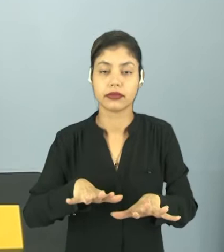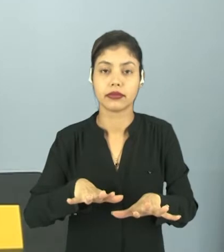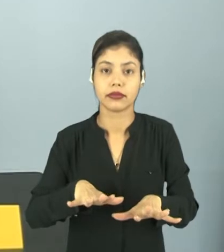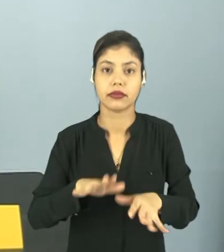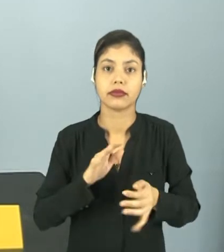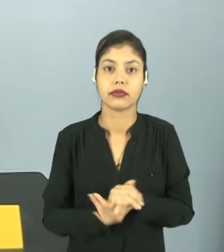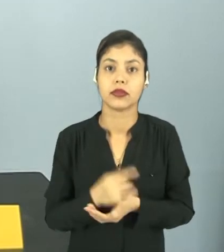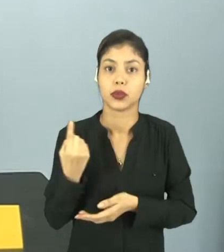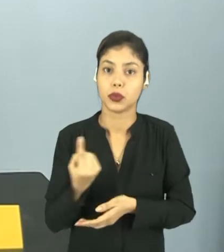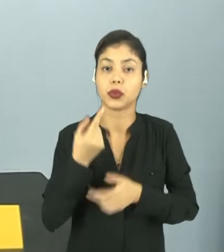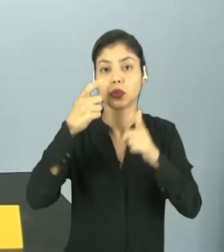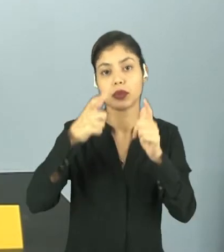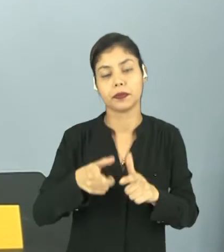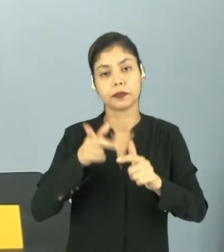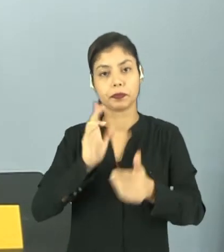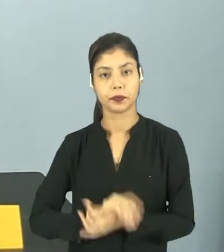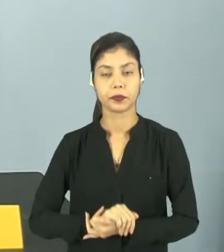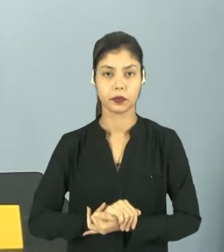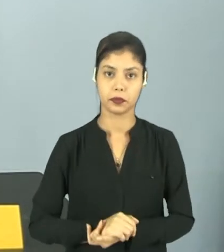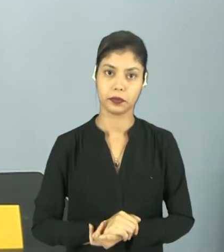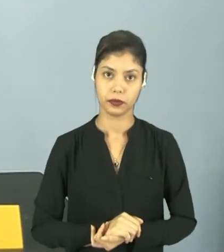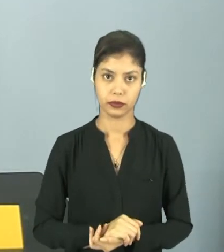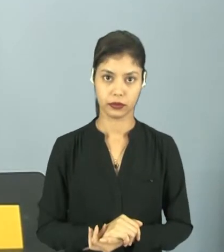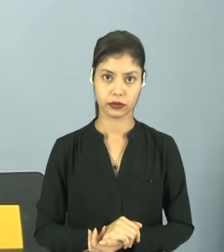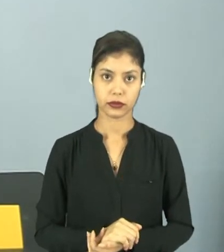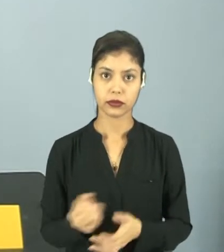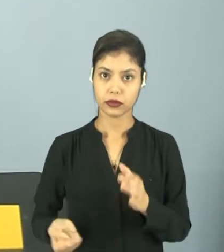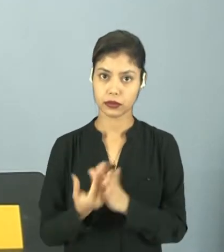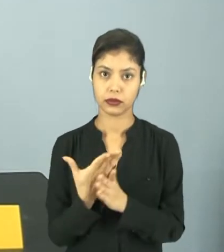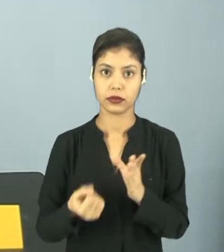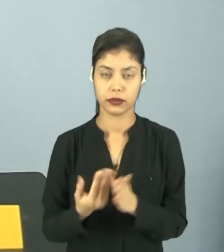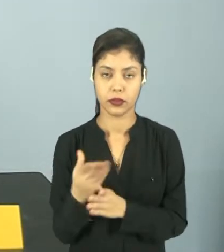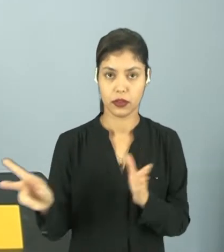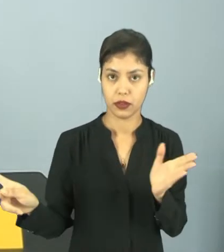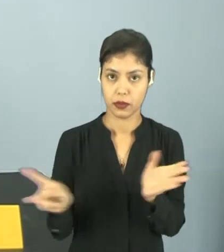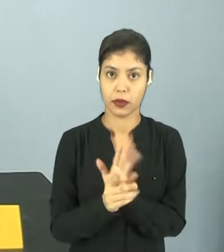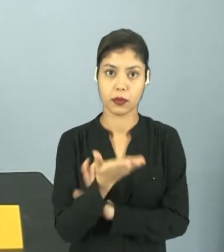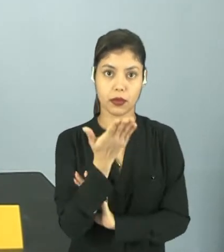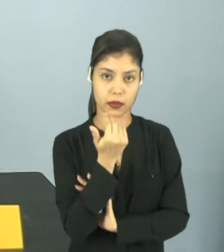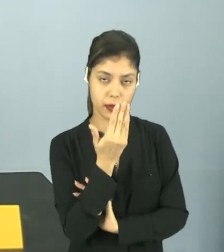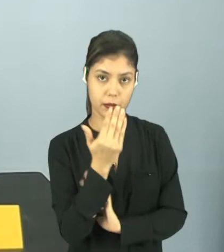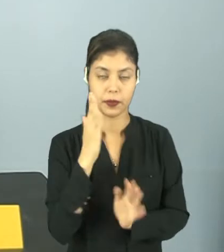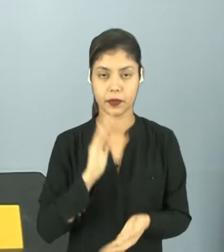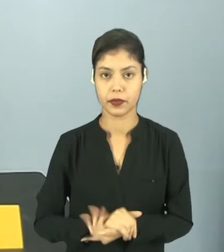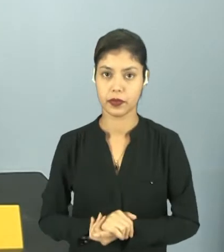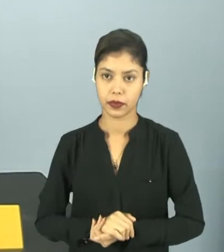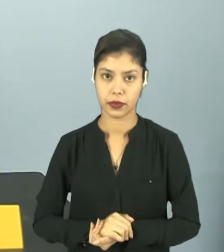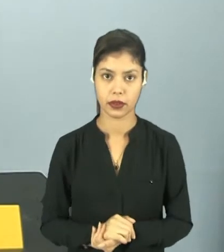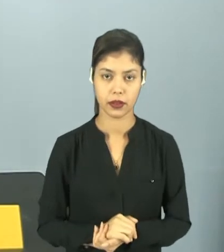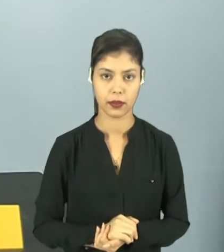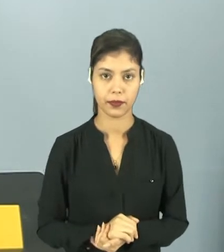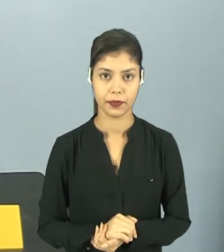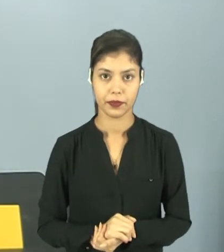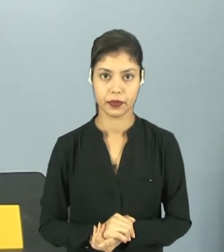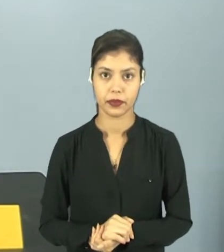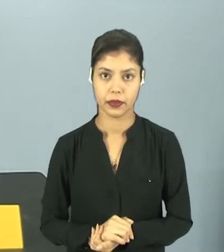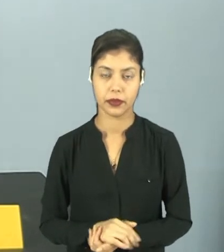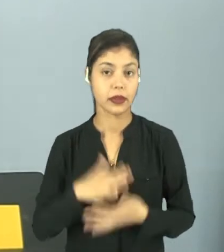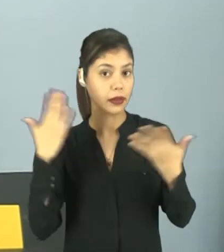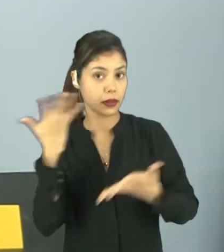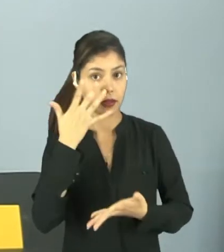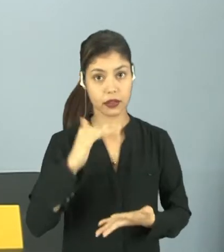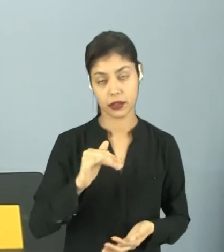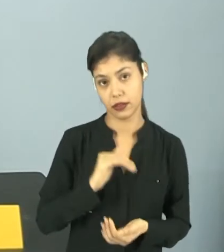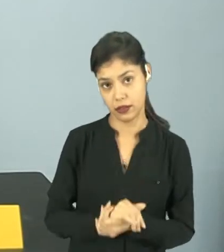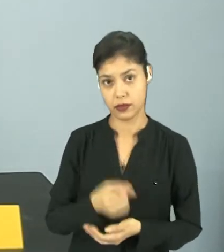fixaram-se num único local para produzirem seus próprios alimentos. Então,